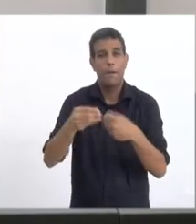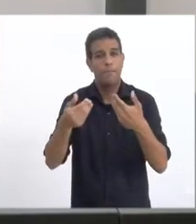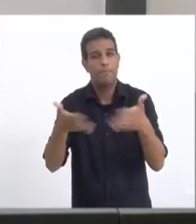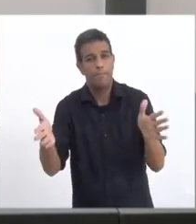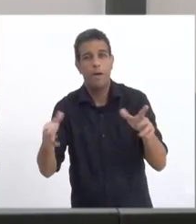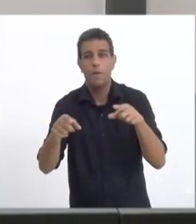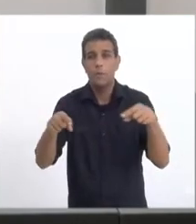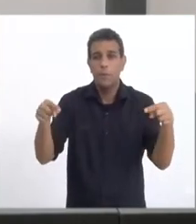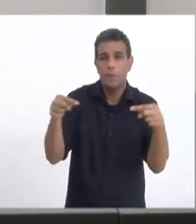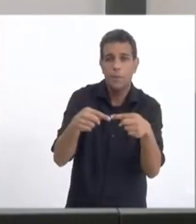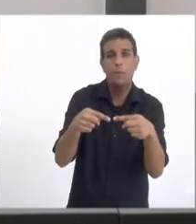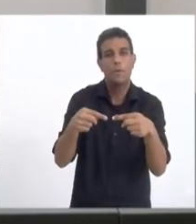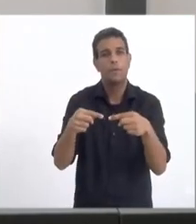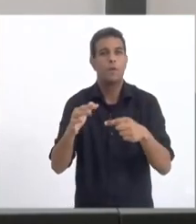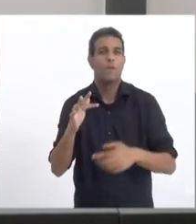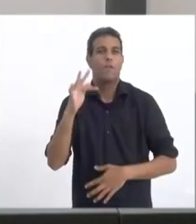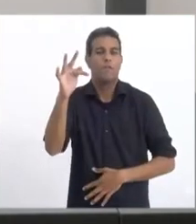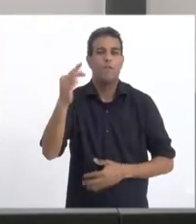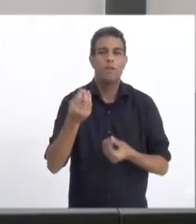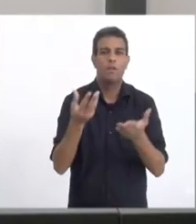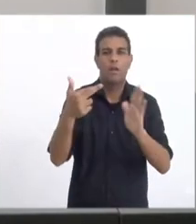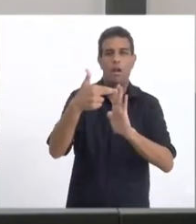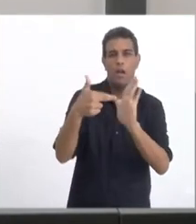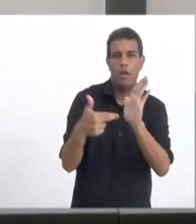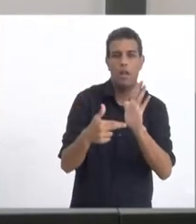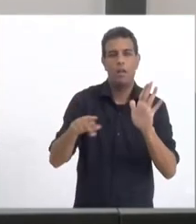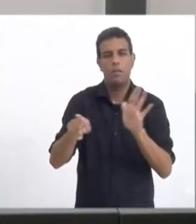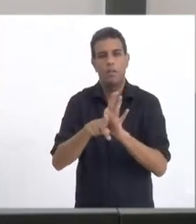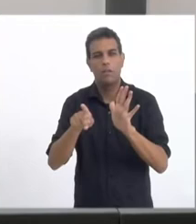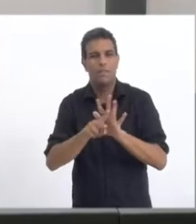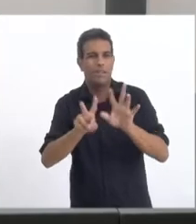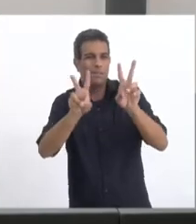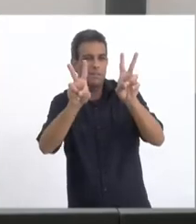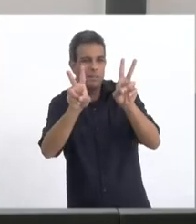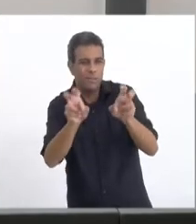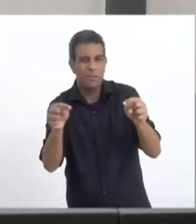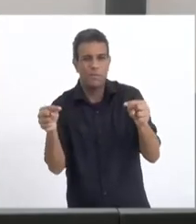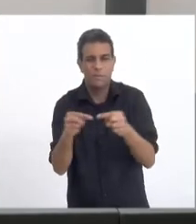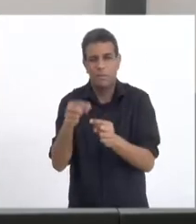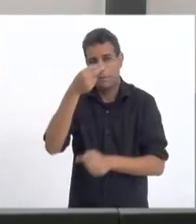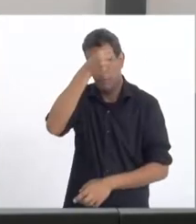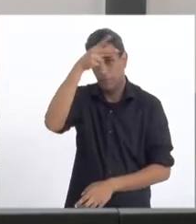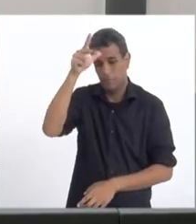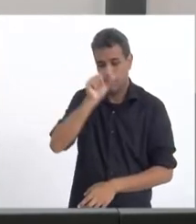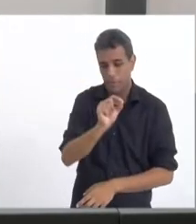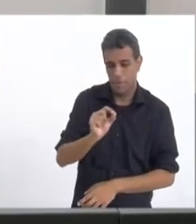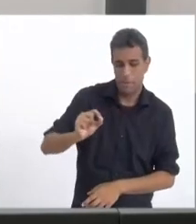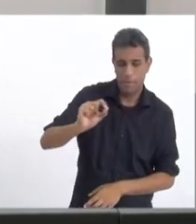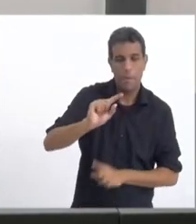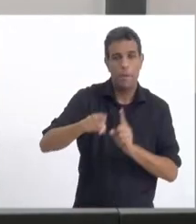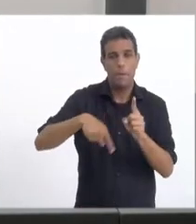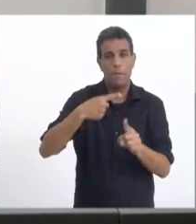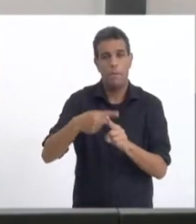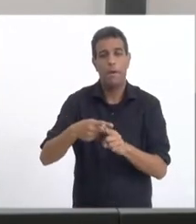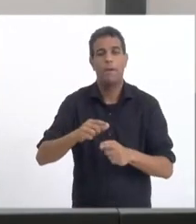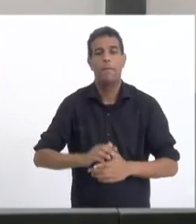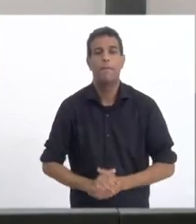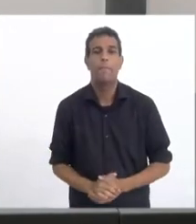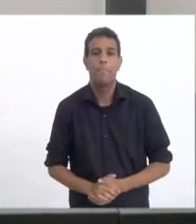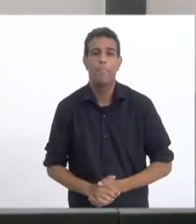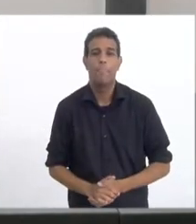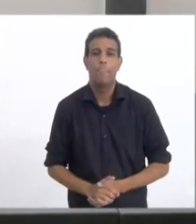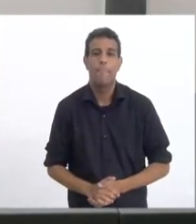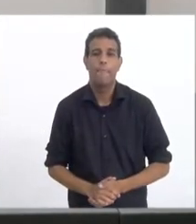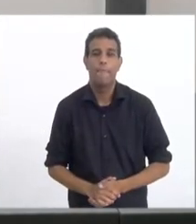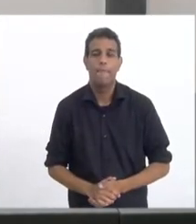para que também possam entregar relatórios e também pareceres do município de cada um de vocês e também dos órgãos competentes. Quero